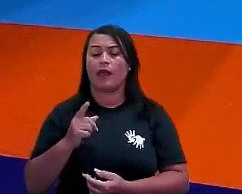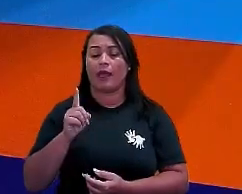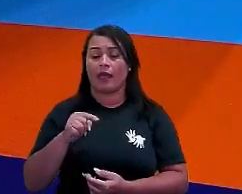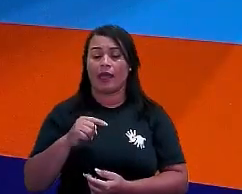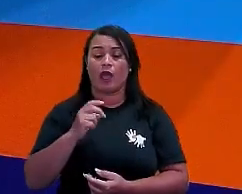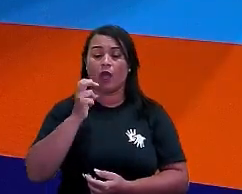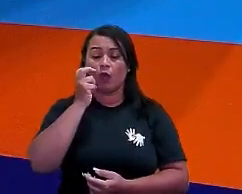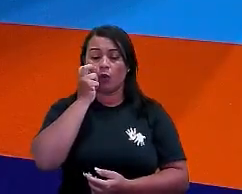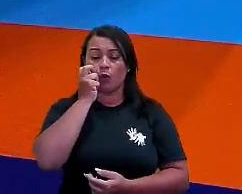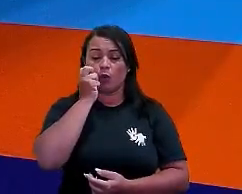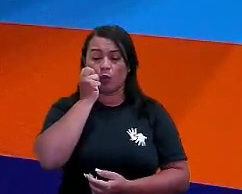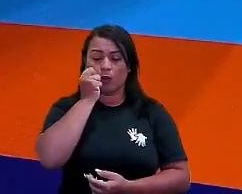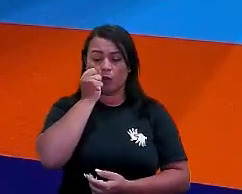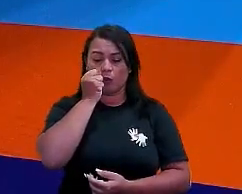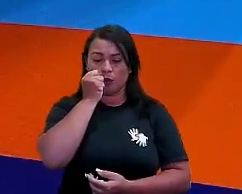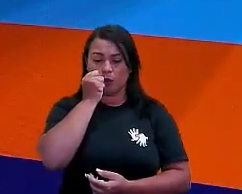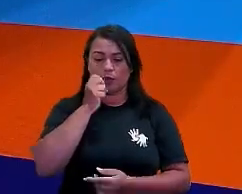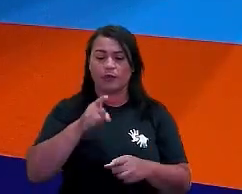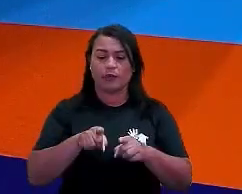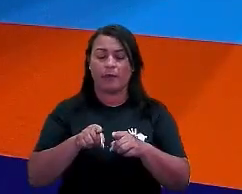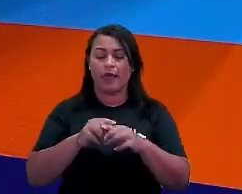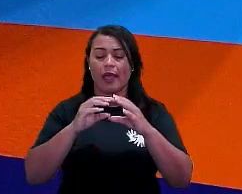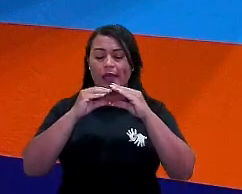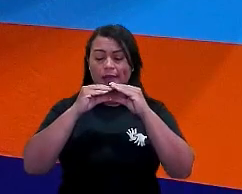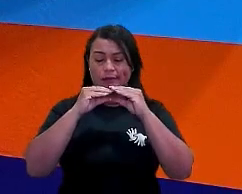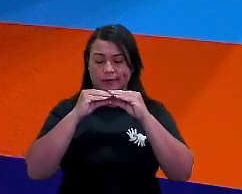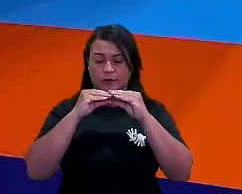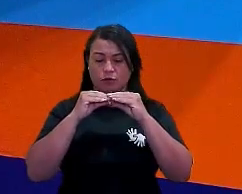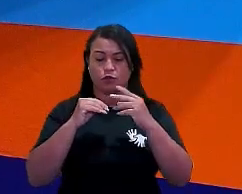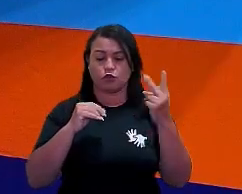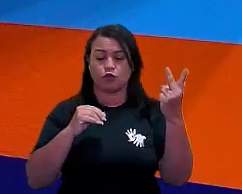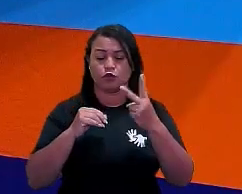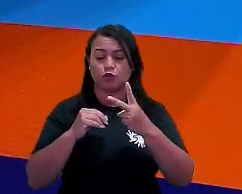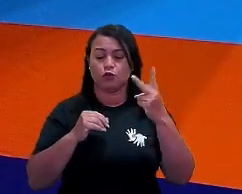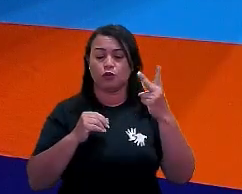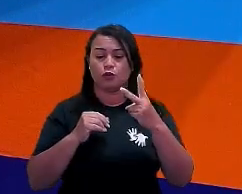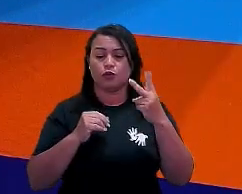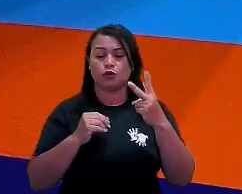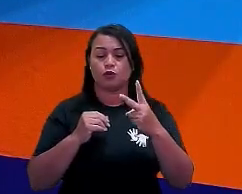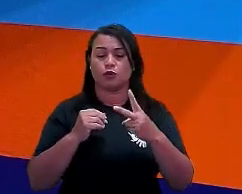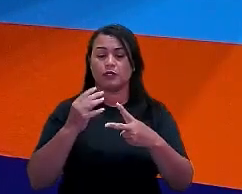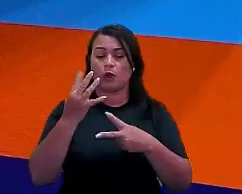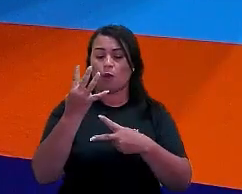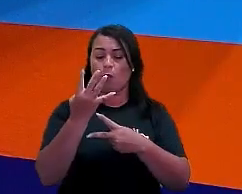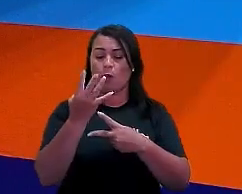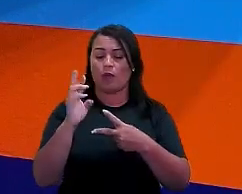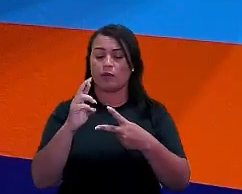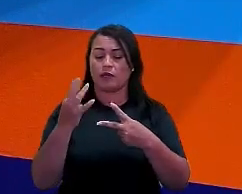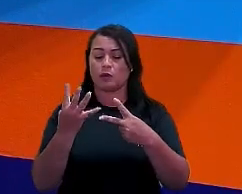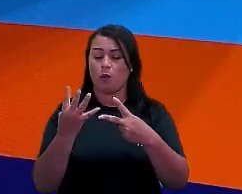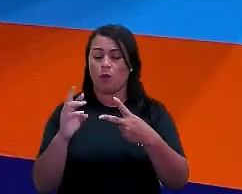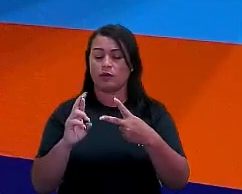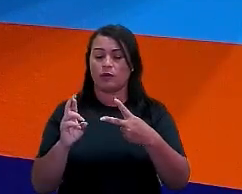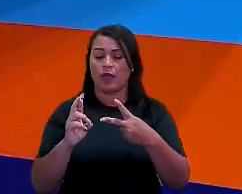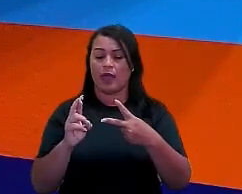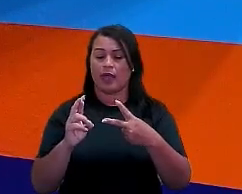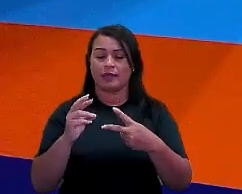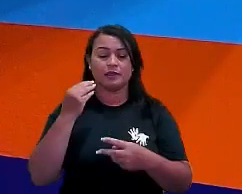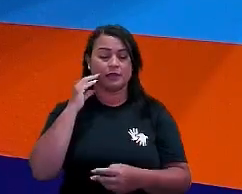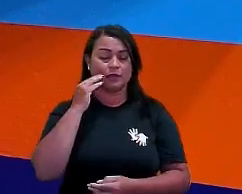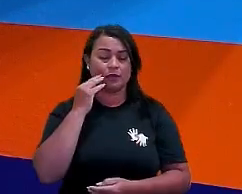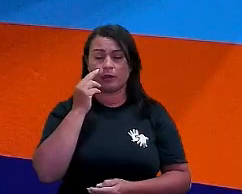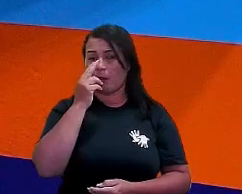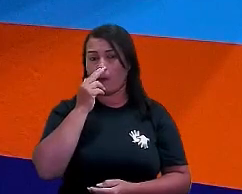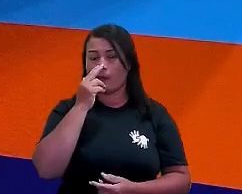o suco e o sanduíche. Porque os dois, ó, custam R$ 4. O sanduíche custa